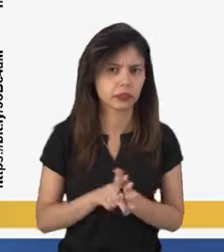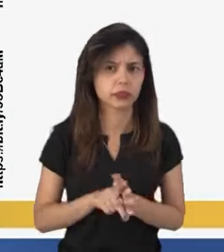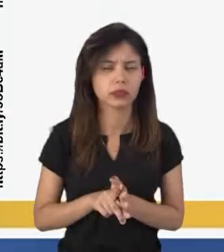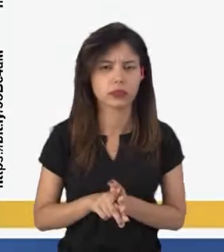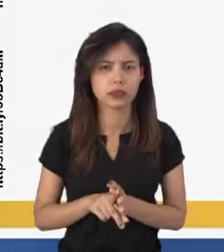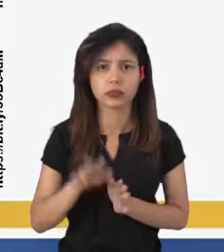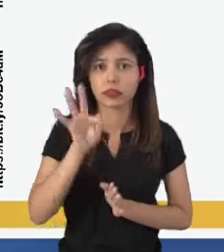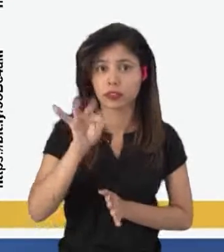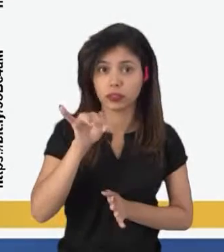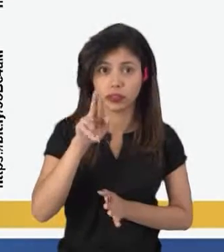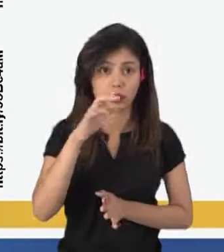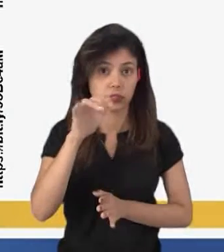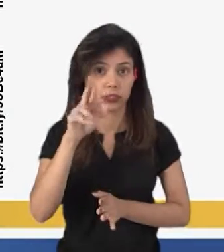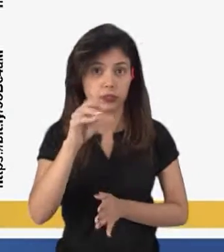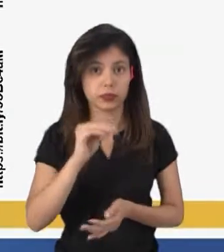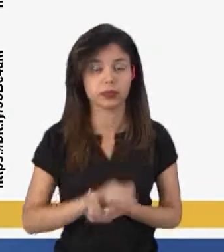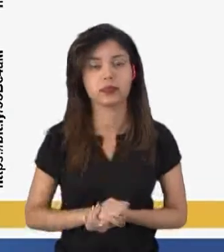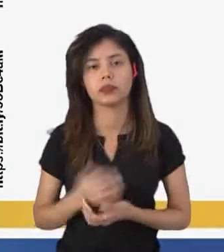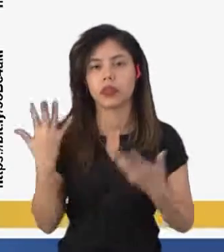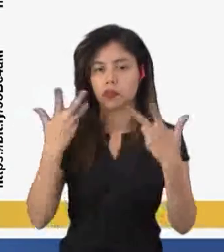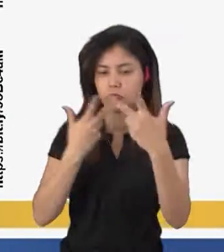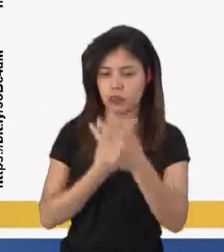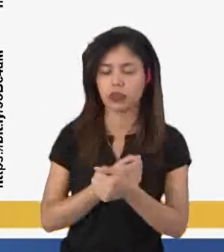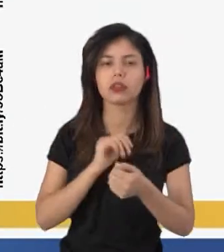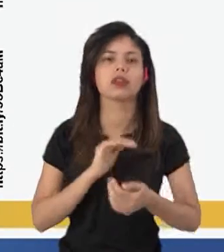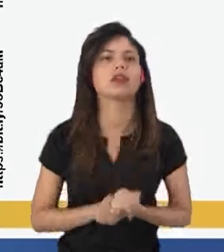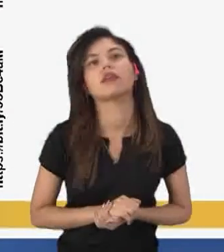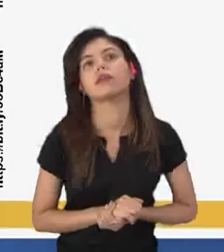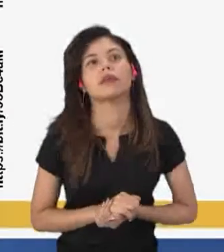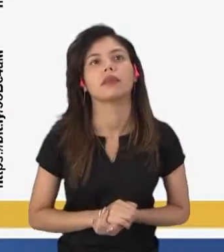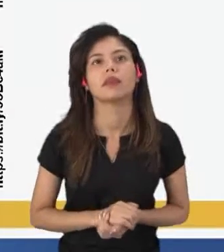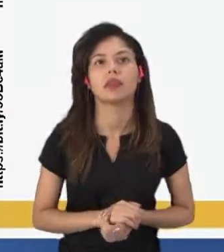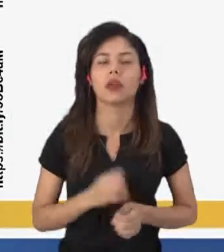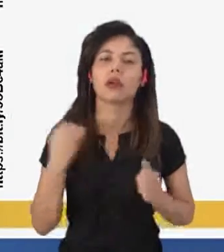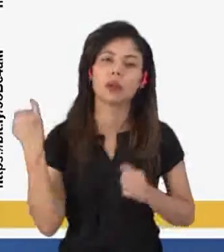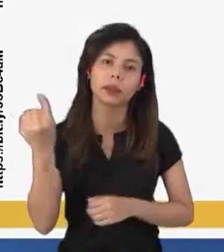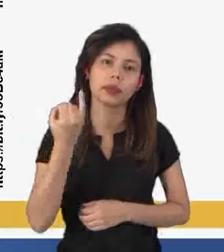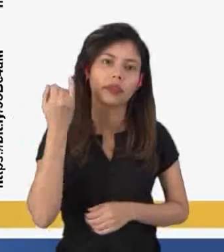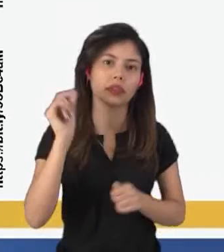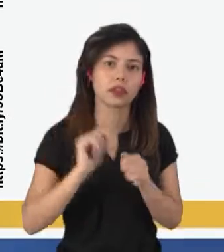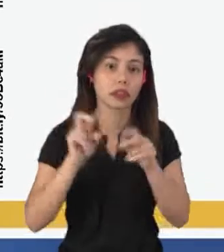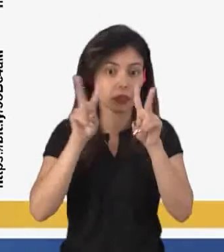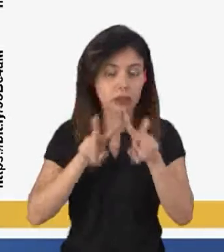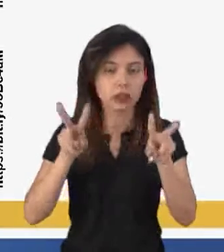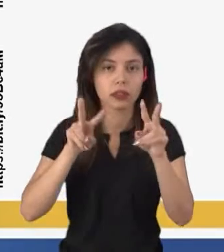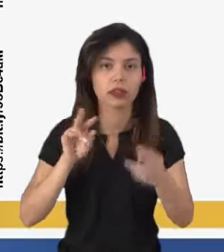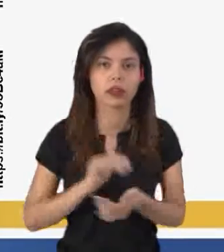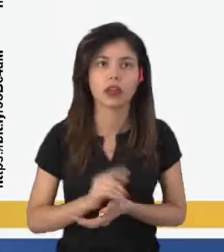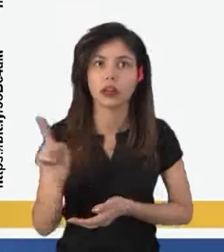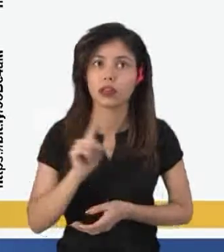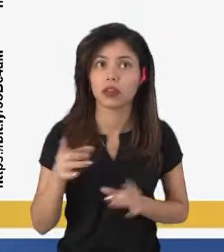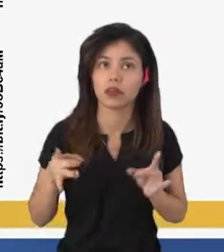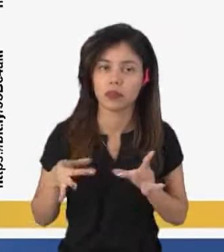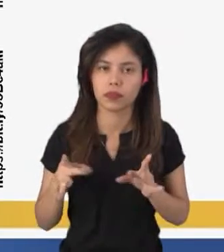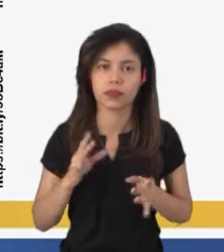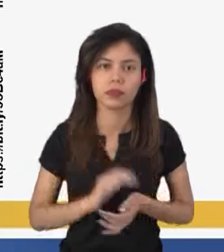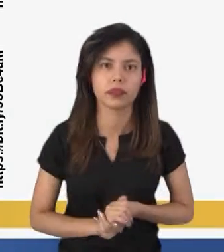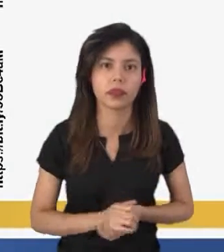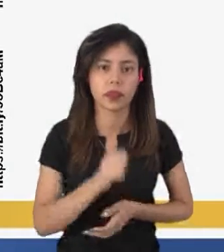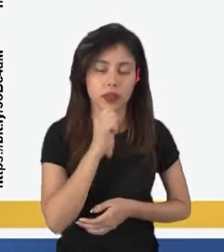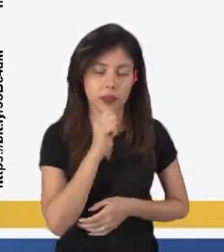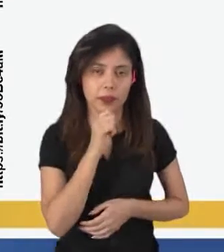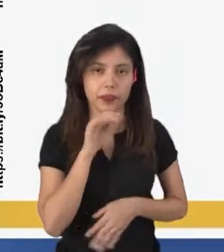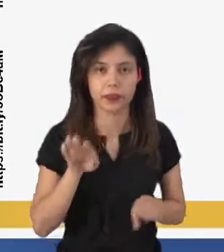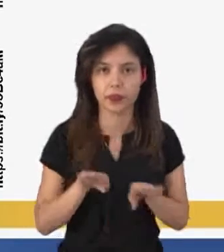especulativo, financeiro, ela demonstra o belo. A beleza que está ali é o que é importante ser visualizado, não comercial. E aí